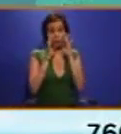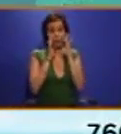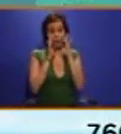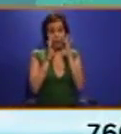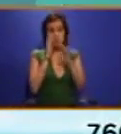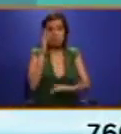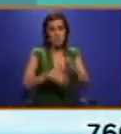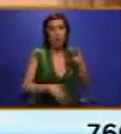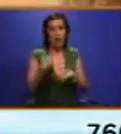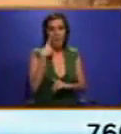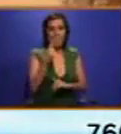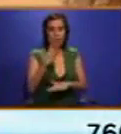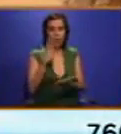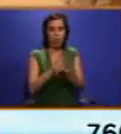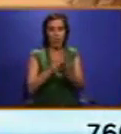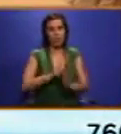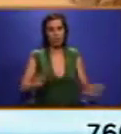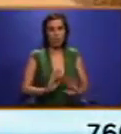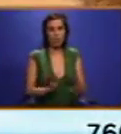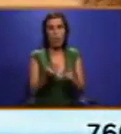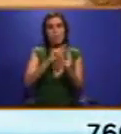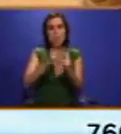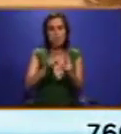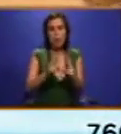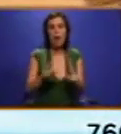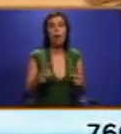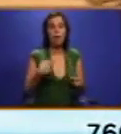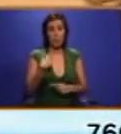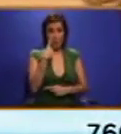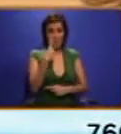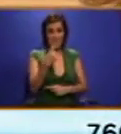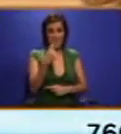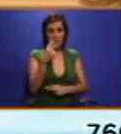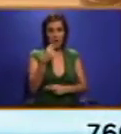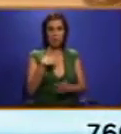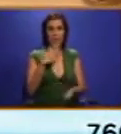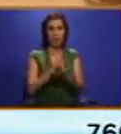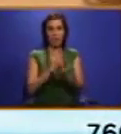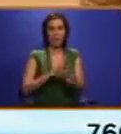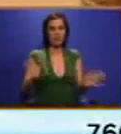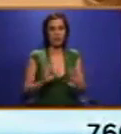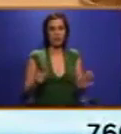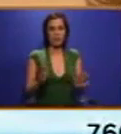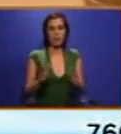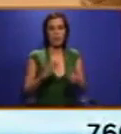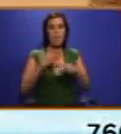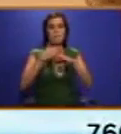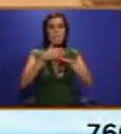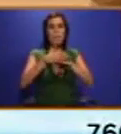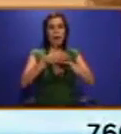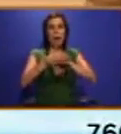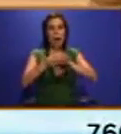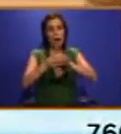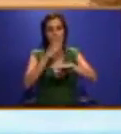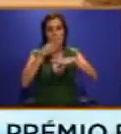reparou já estava a acontecer sim eu quando reparei já já estava como eu costumo dizer o barco já estava mais